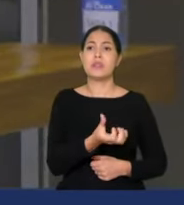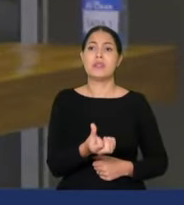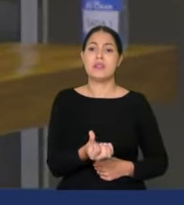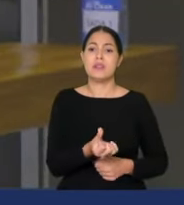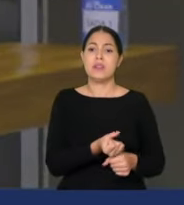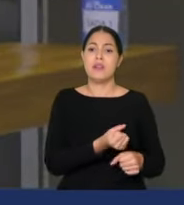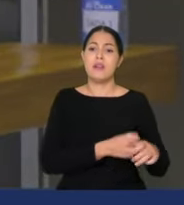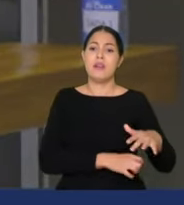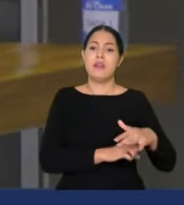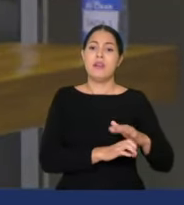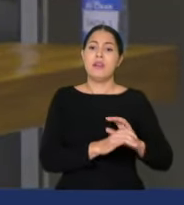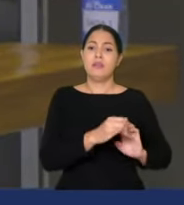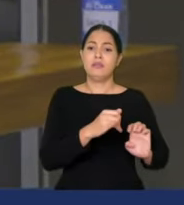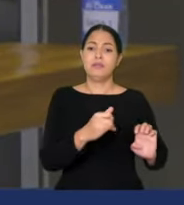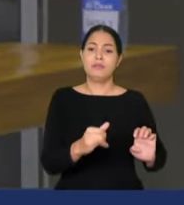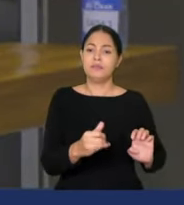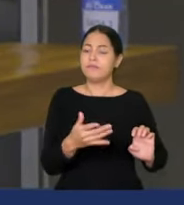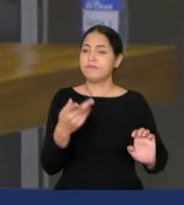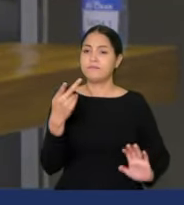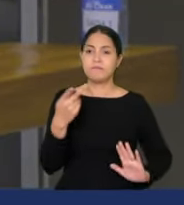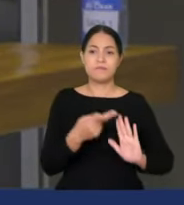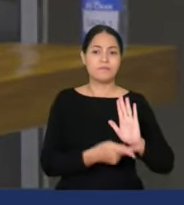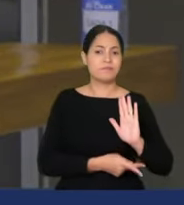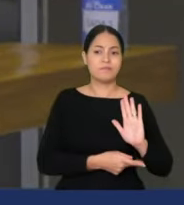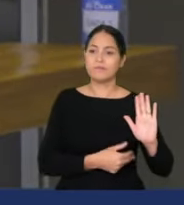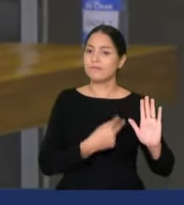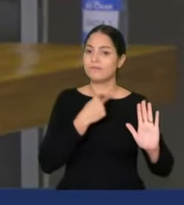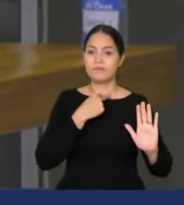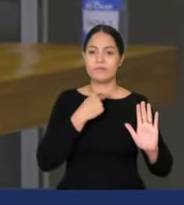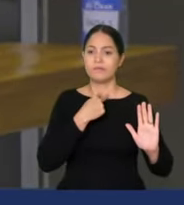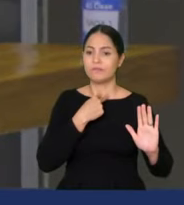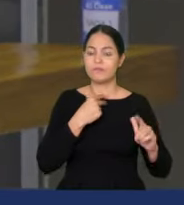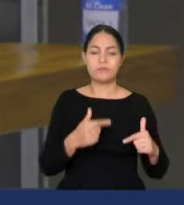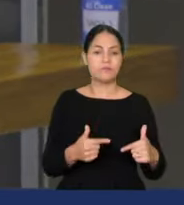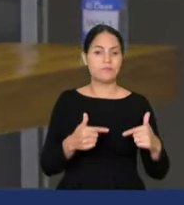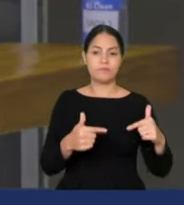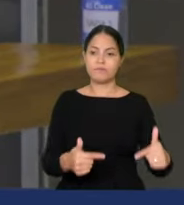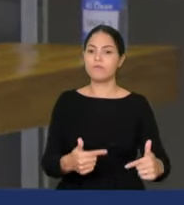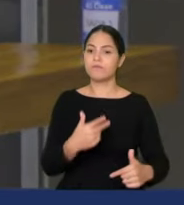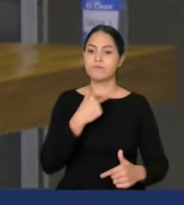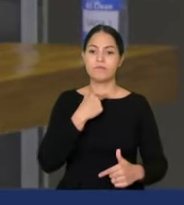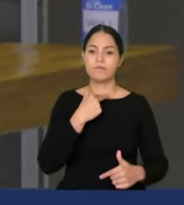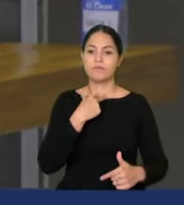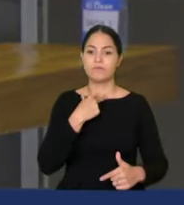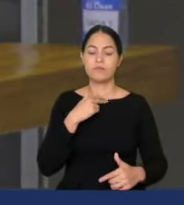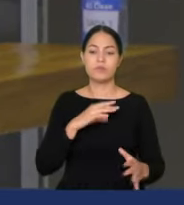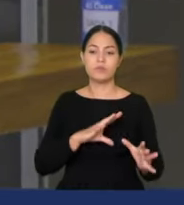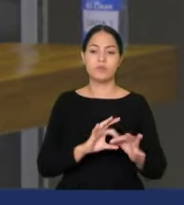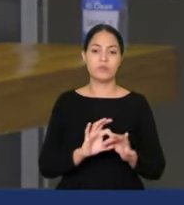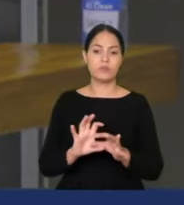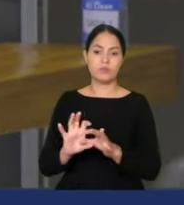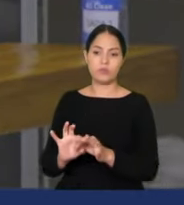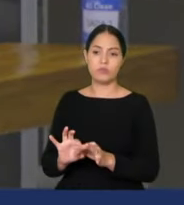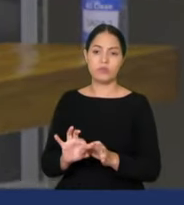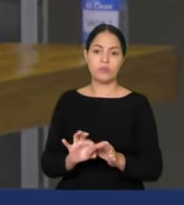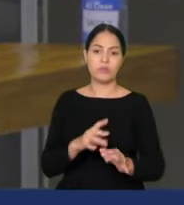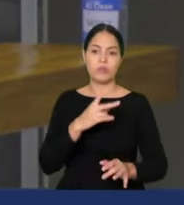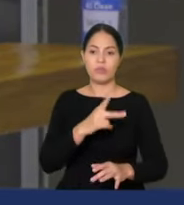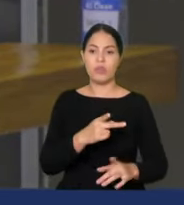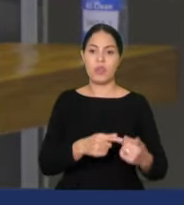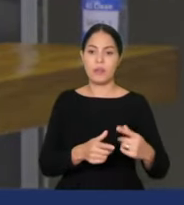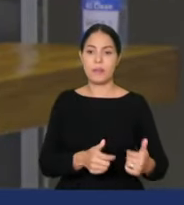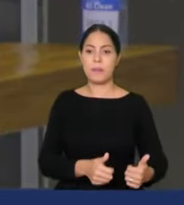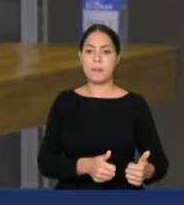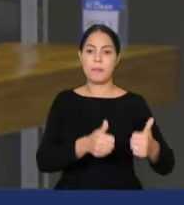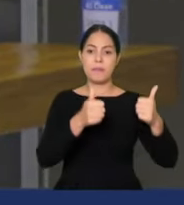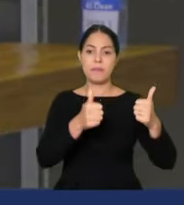pode trazer projetos e não pode executar projetos que sirvam como investimento para sua melhora e para o